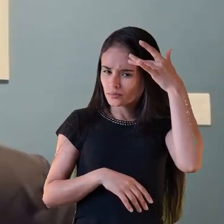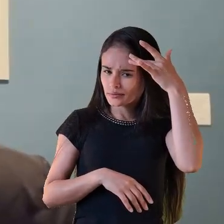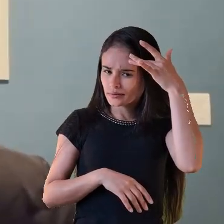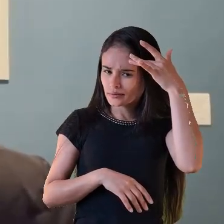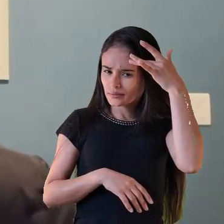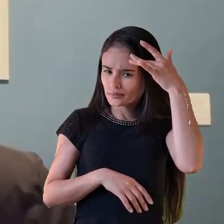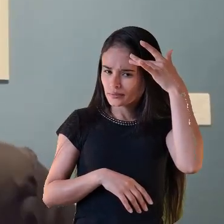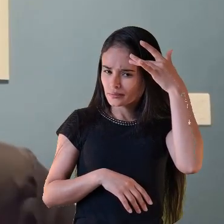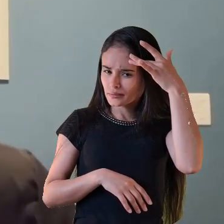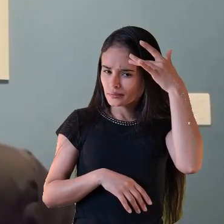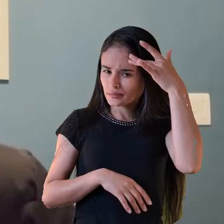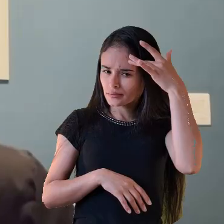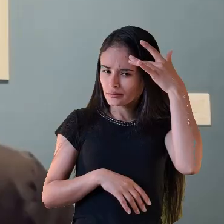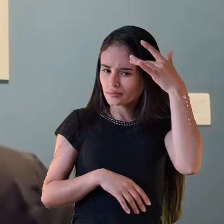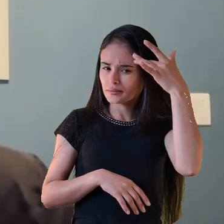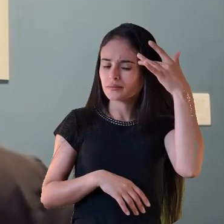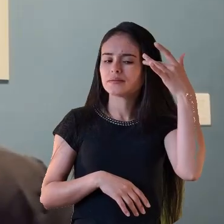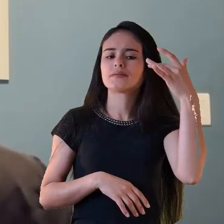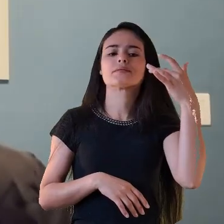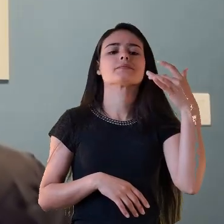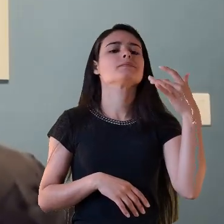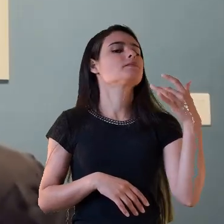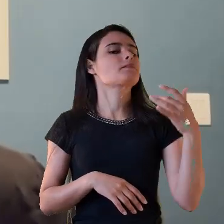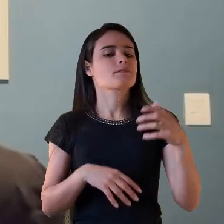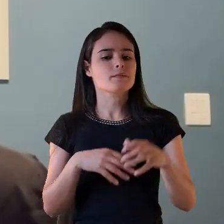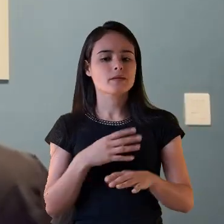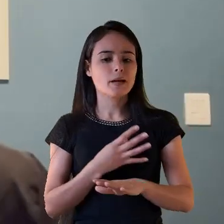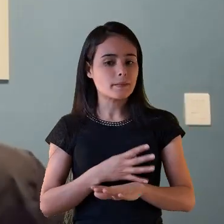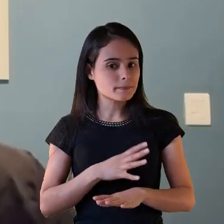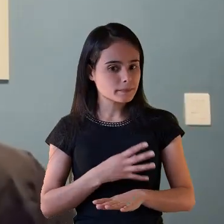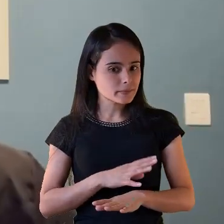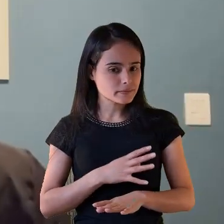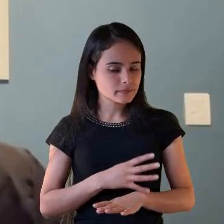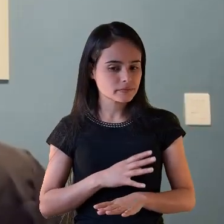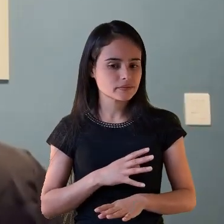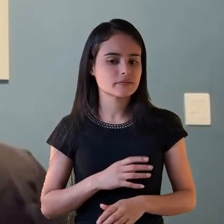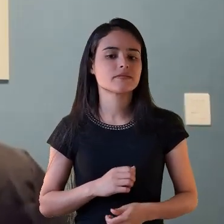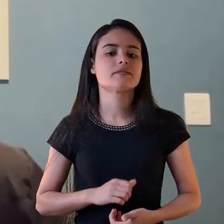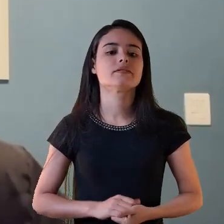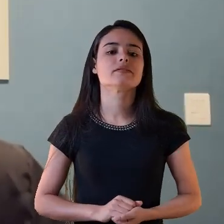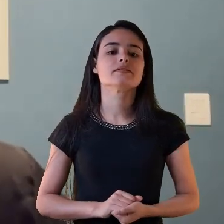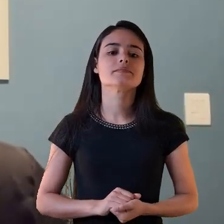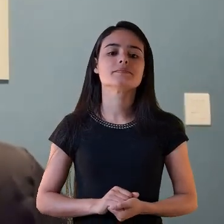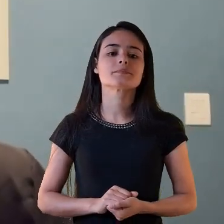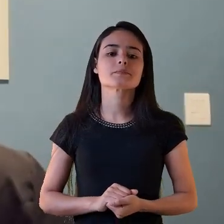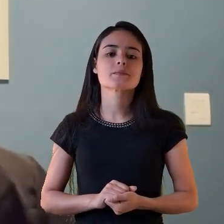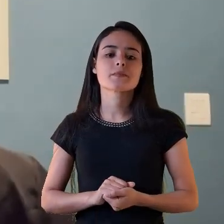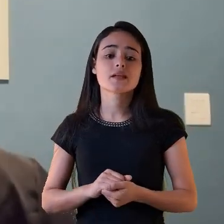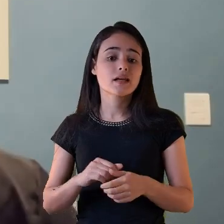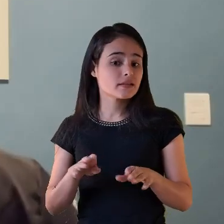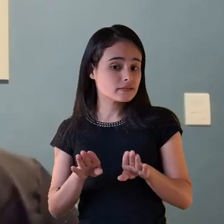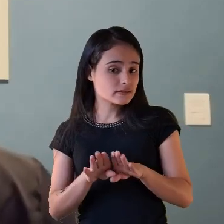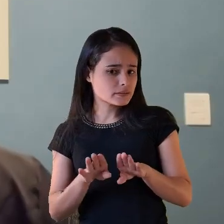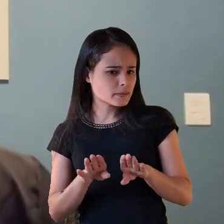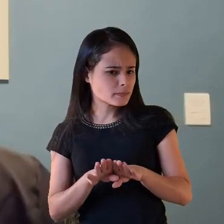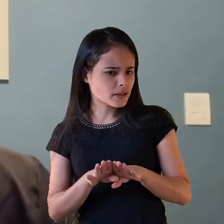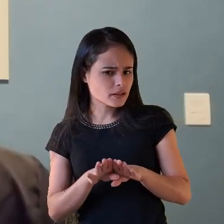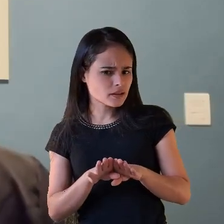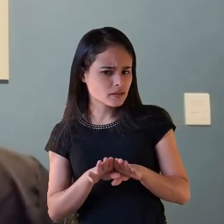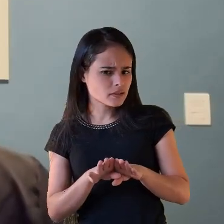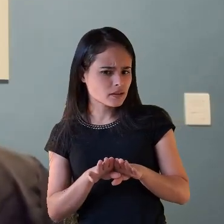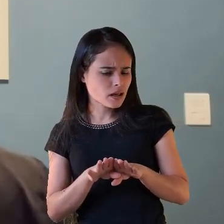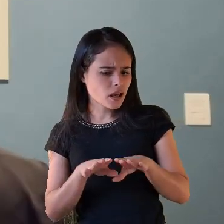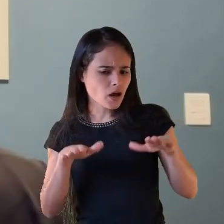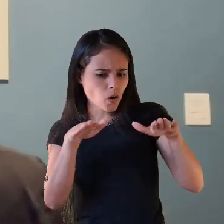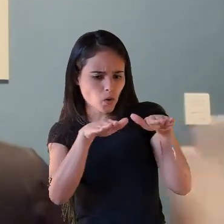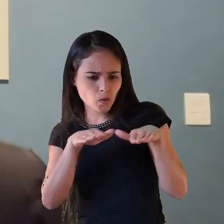encaixa na história dita oficial, que é uma história majoritariamente branca, masculina, né, um olhar eurocêntrico sobre a nossa